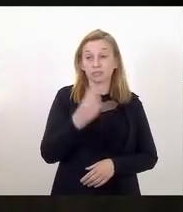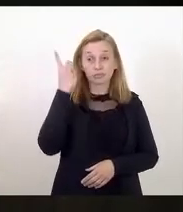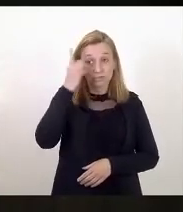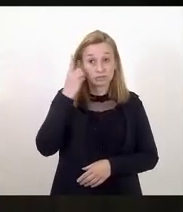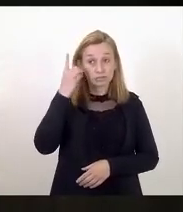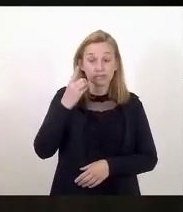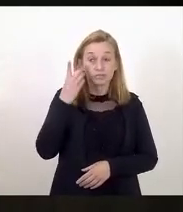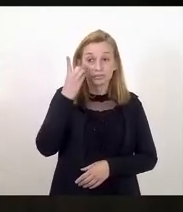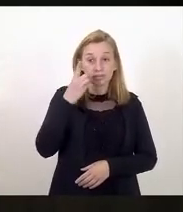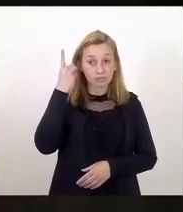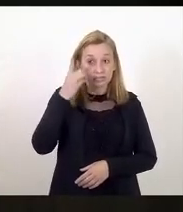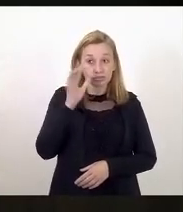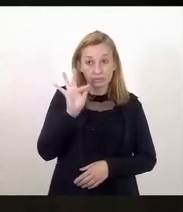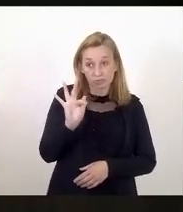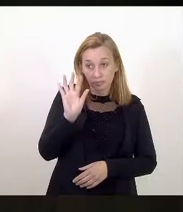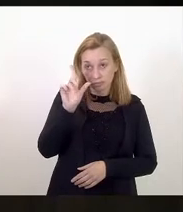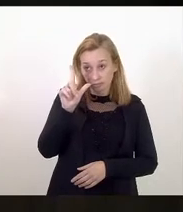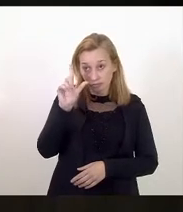Flávio Serafini.